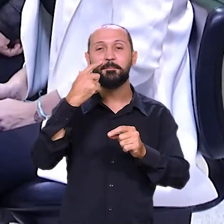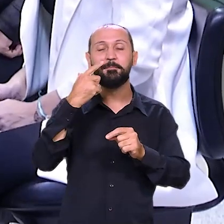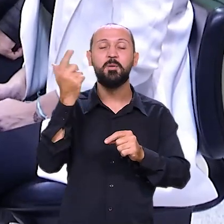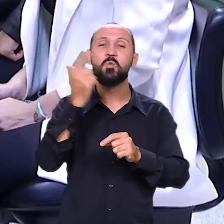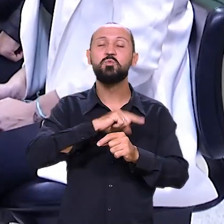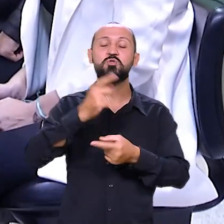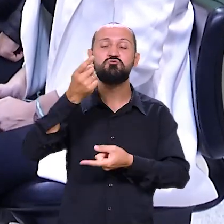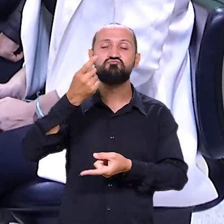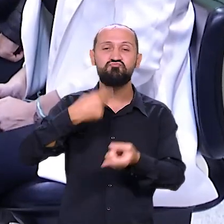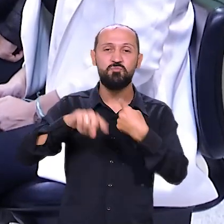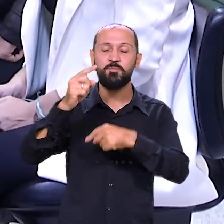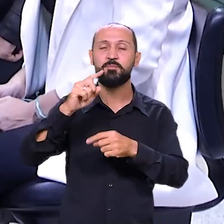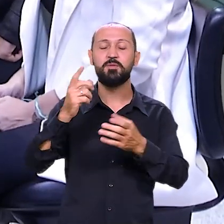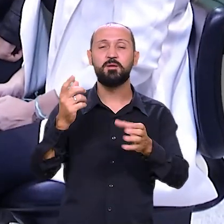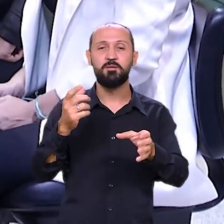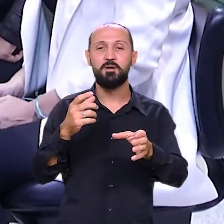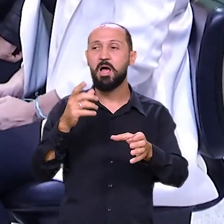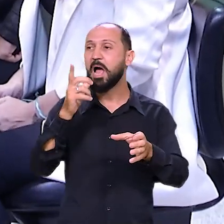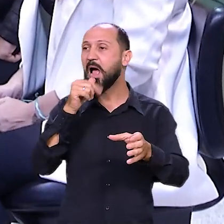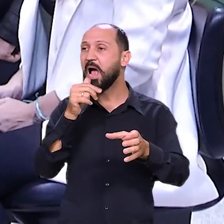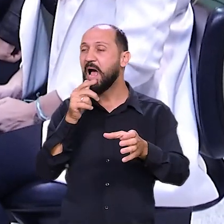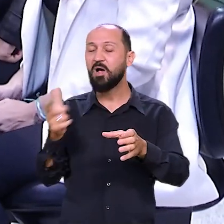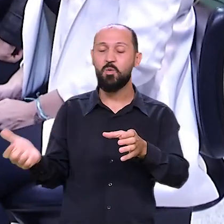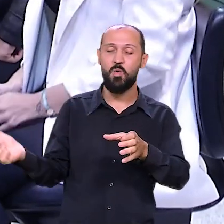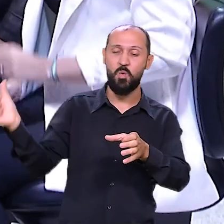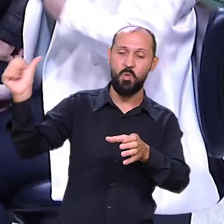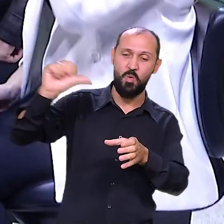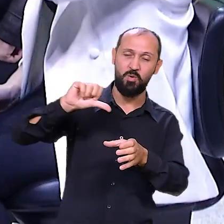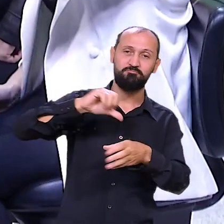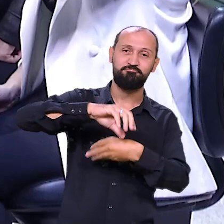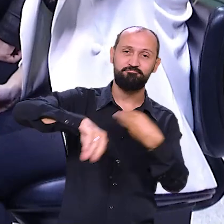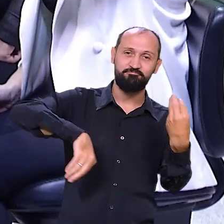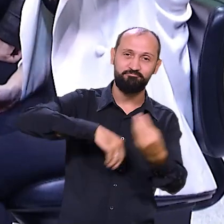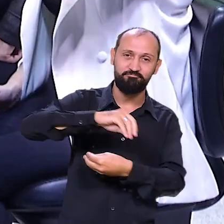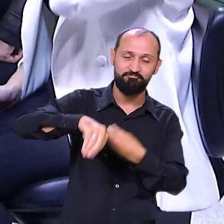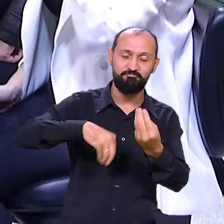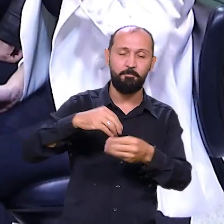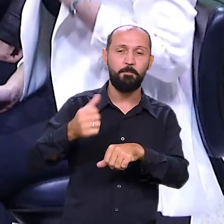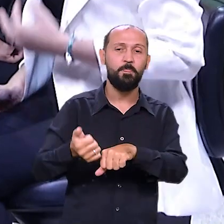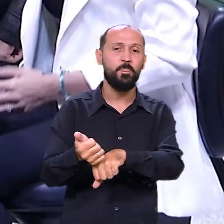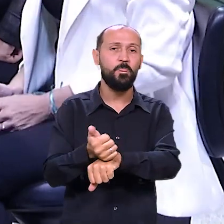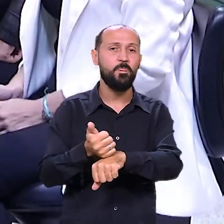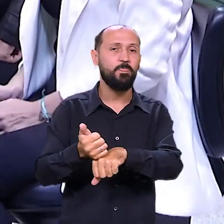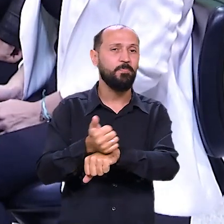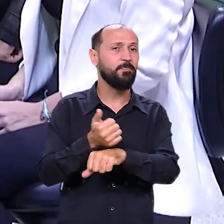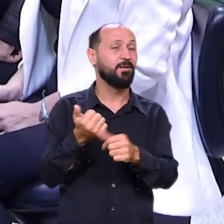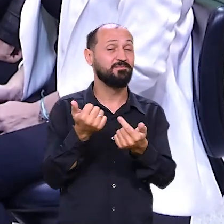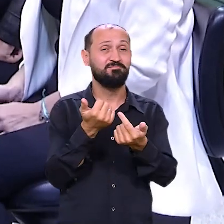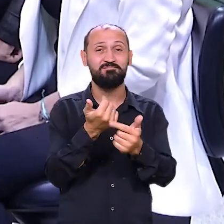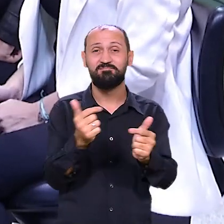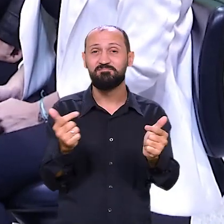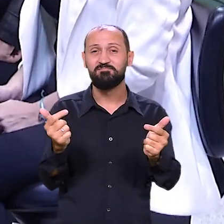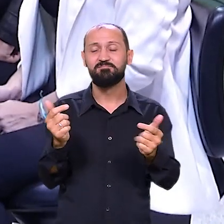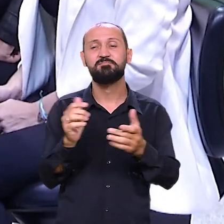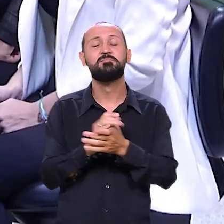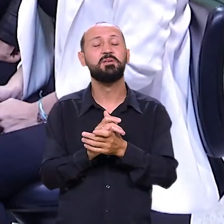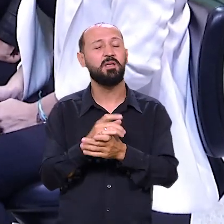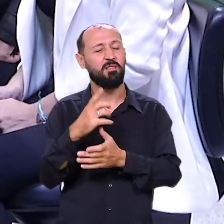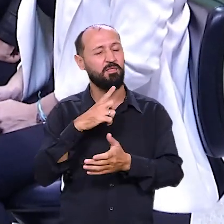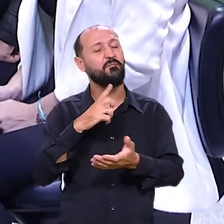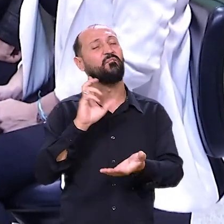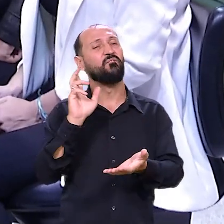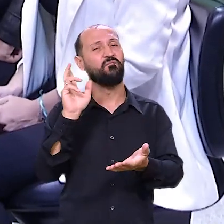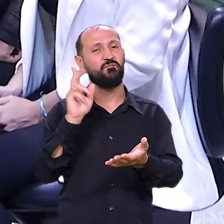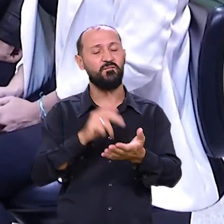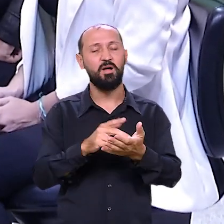ter vantagem. Misturar água, não ter uma qualidade onde passa por uma